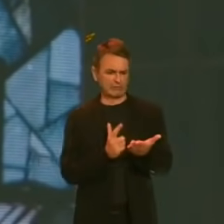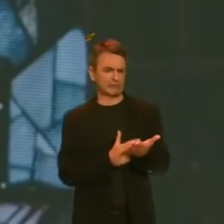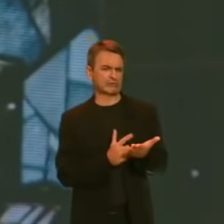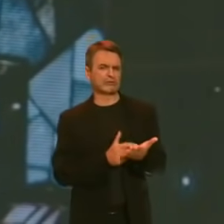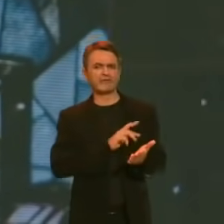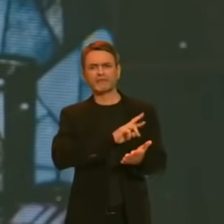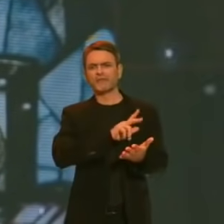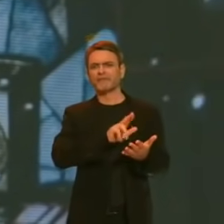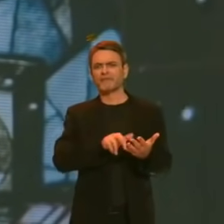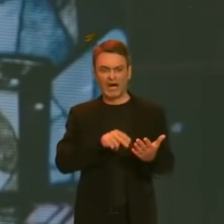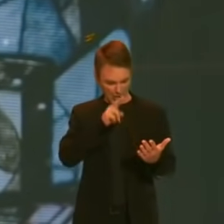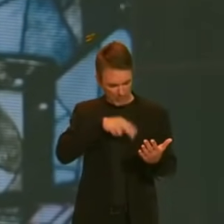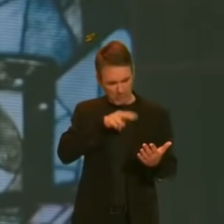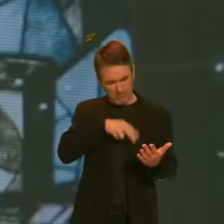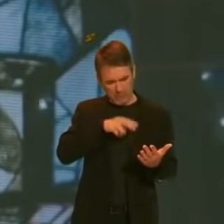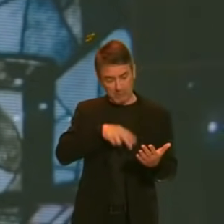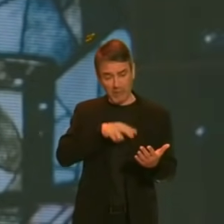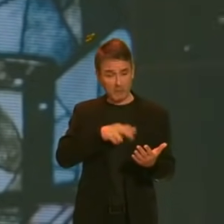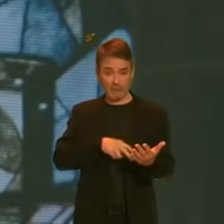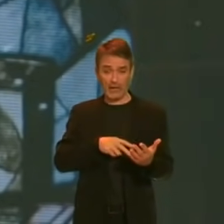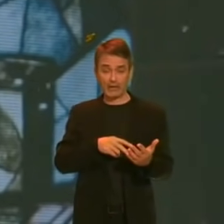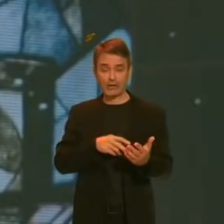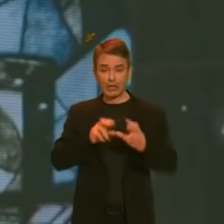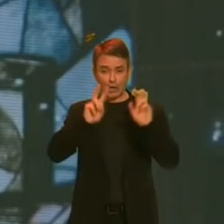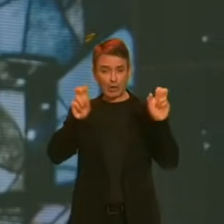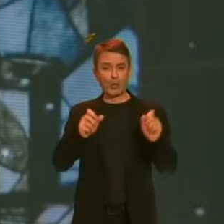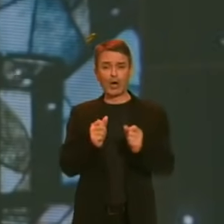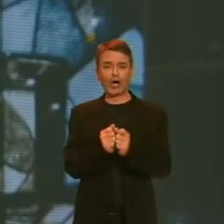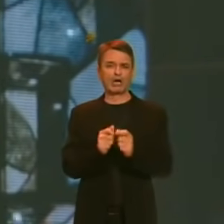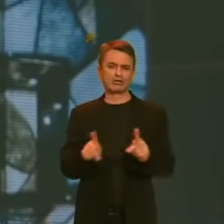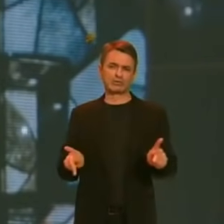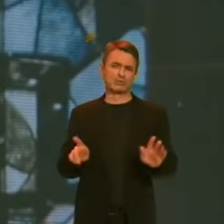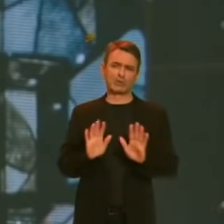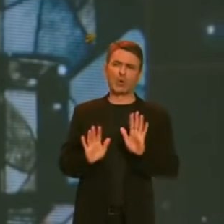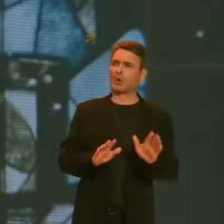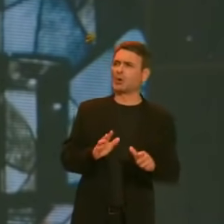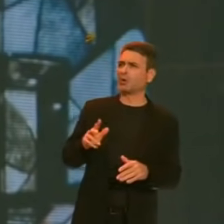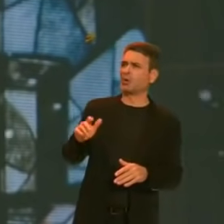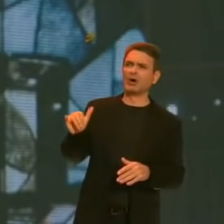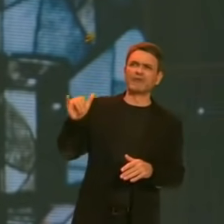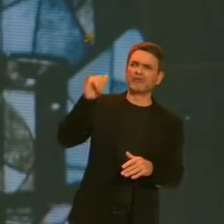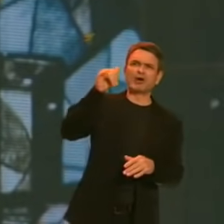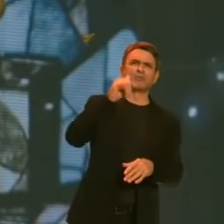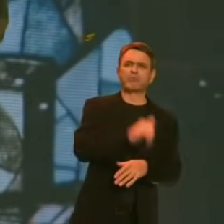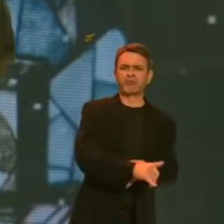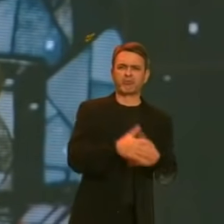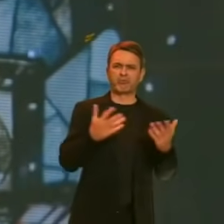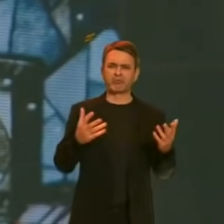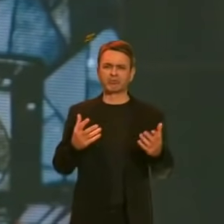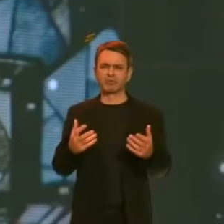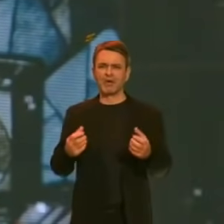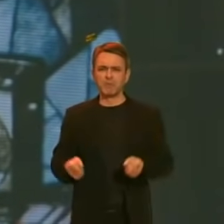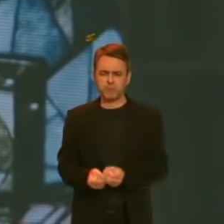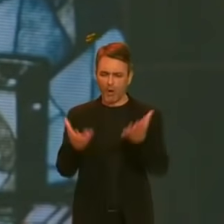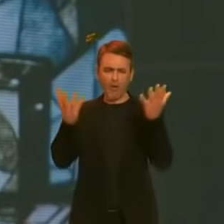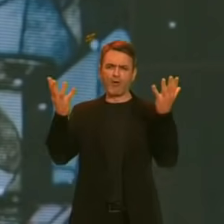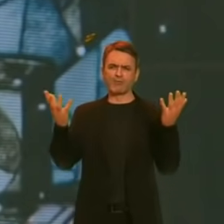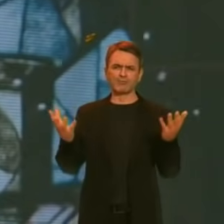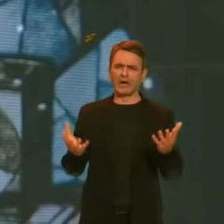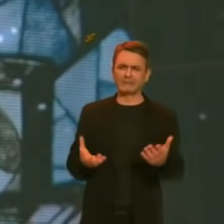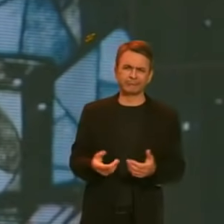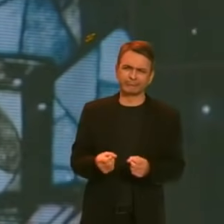Apocalipse, é muito interessante. Um já vê aqui avião a jato, outro já vê caindo bomba, outro já vê tanta coisa